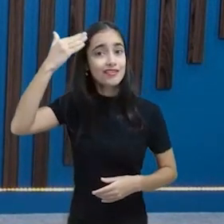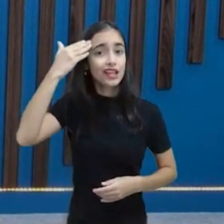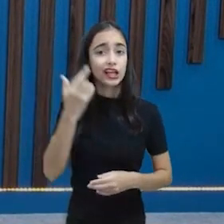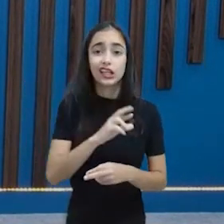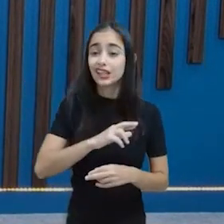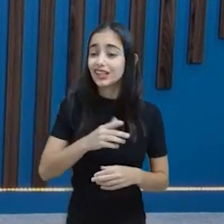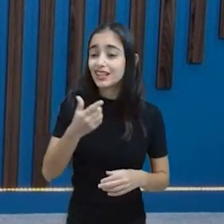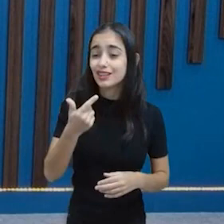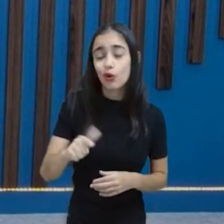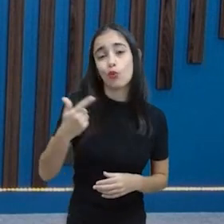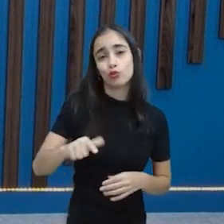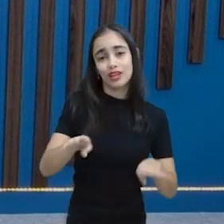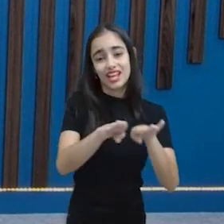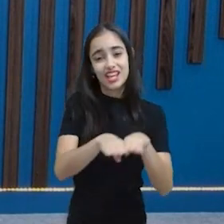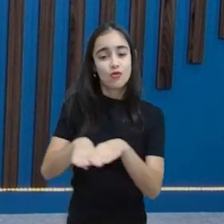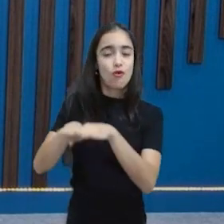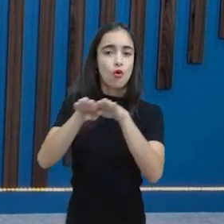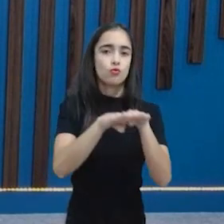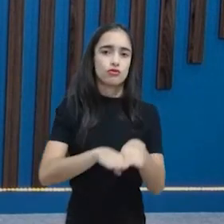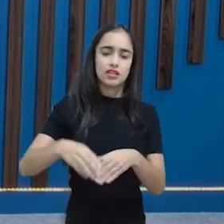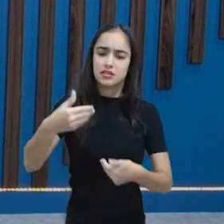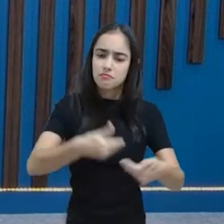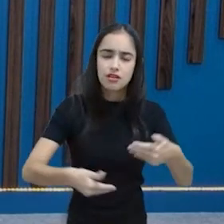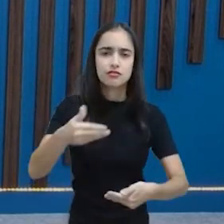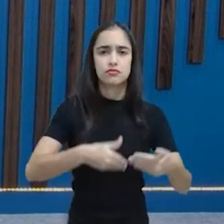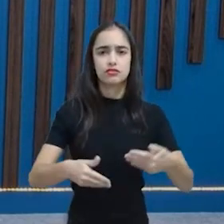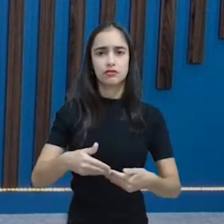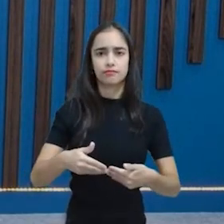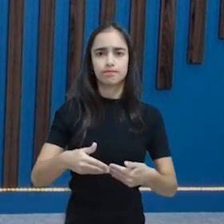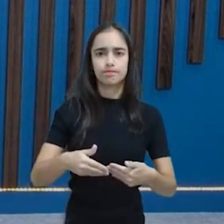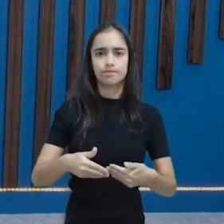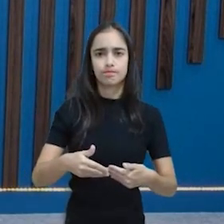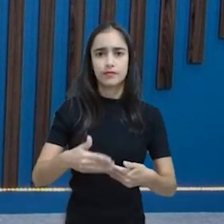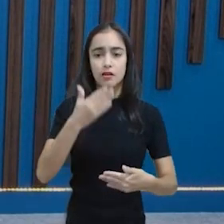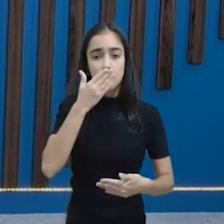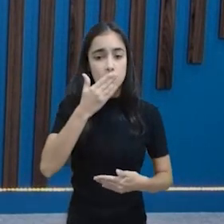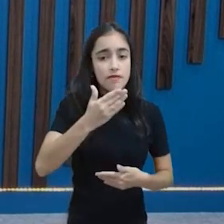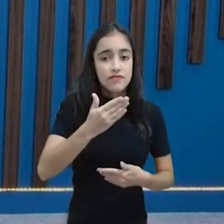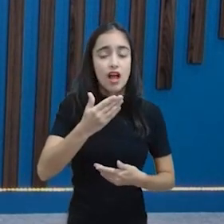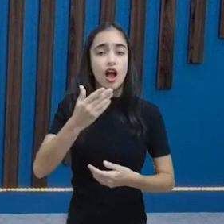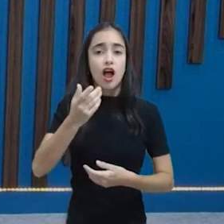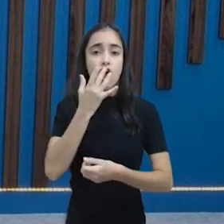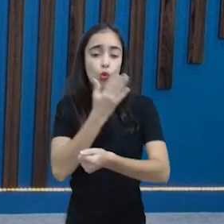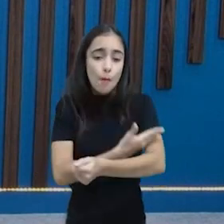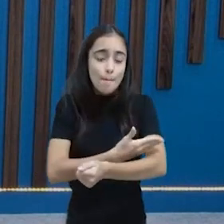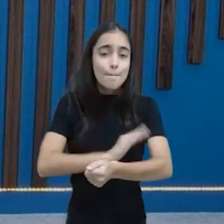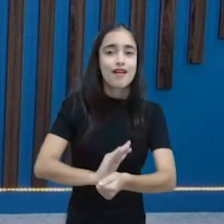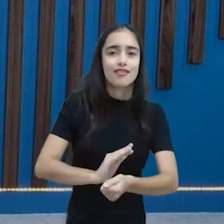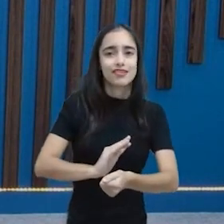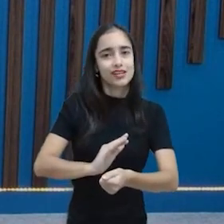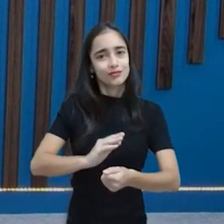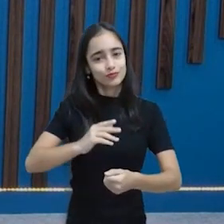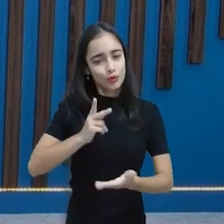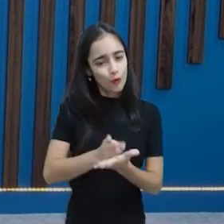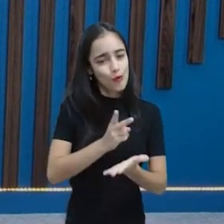igualdade, né, de acesso. O privilégio branco aí existe, vem se perpetuando por